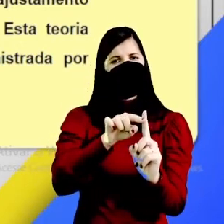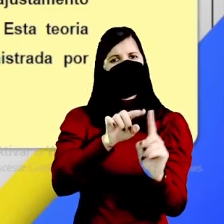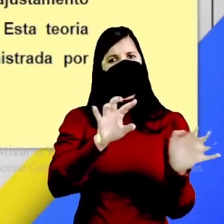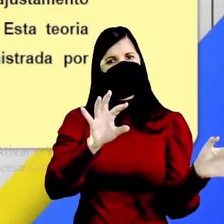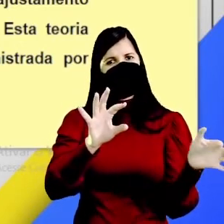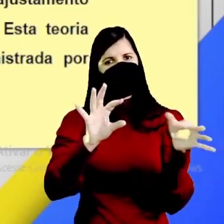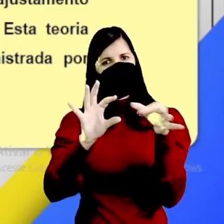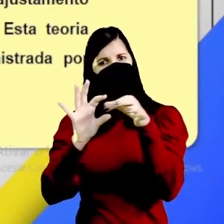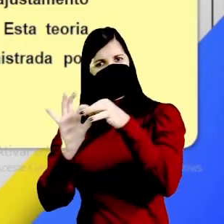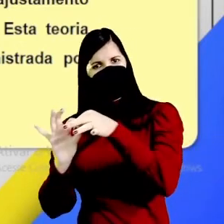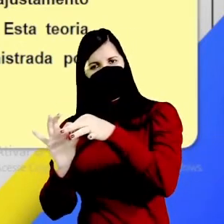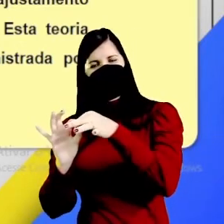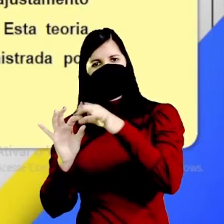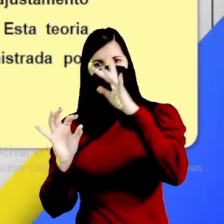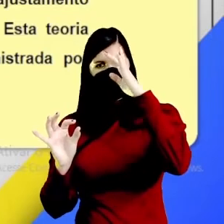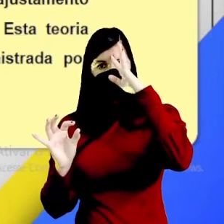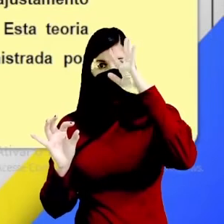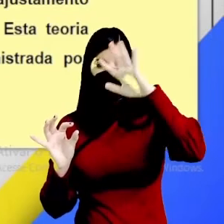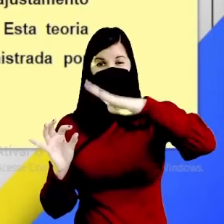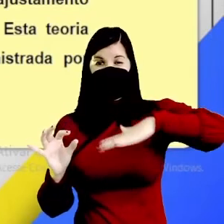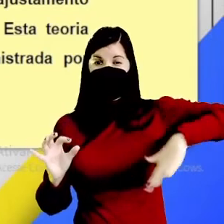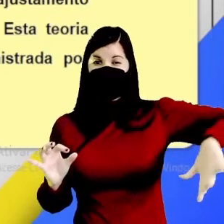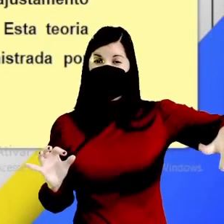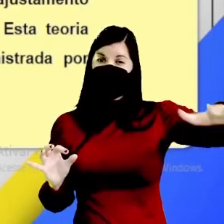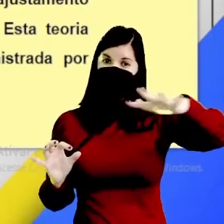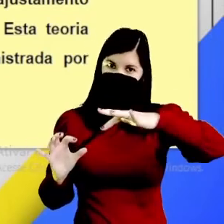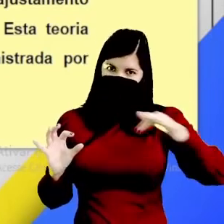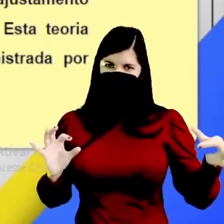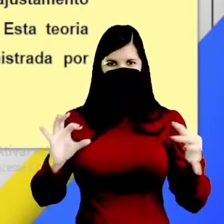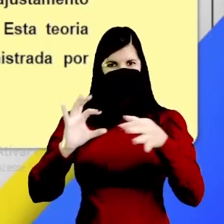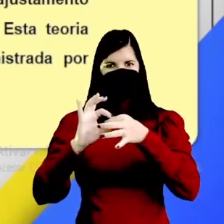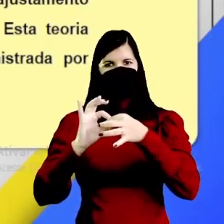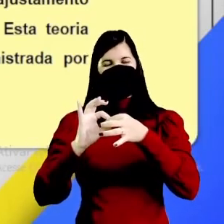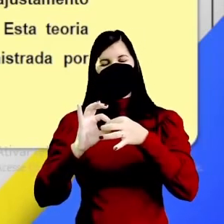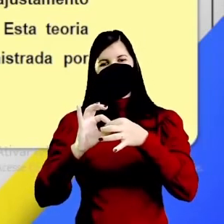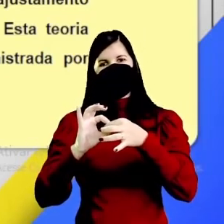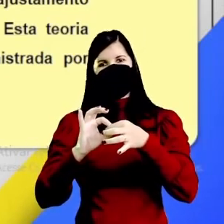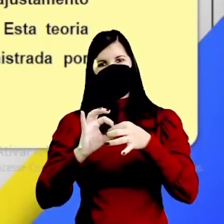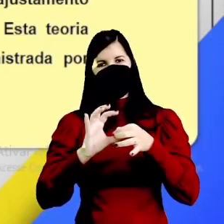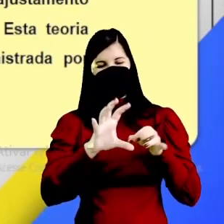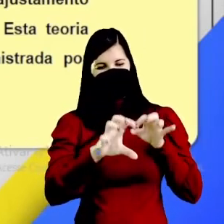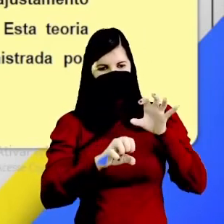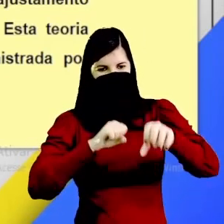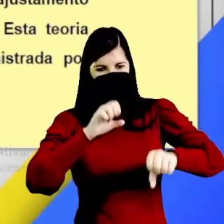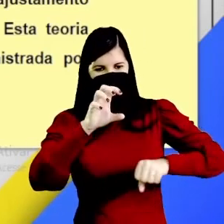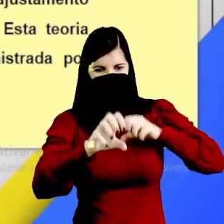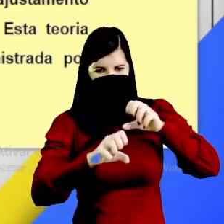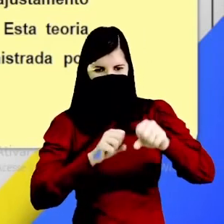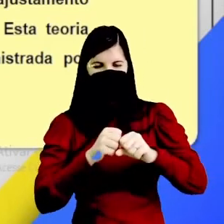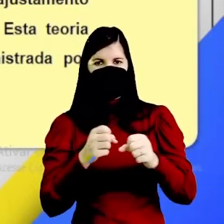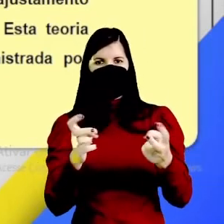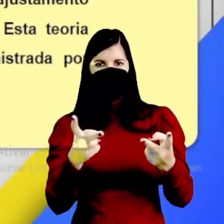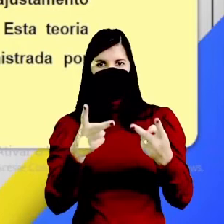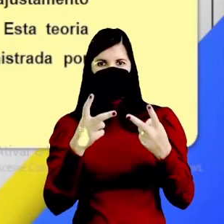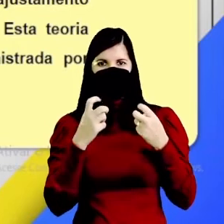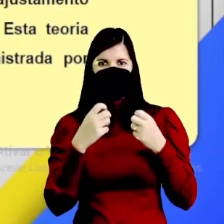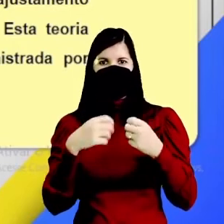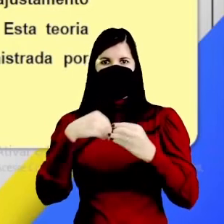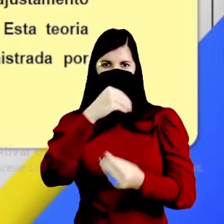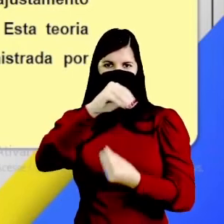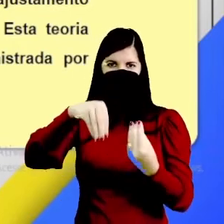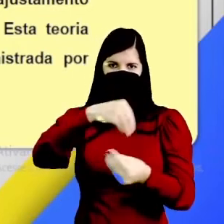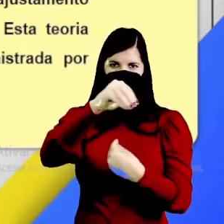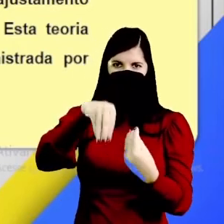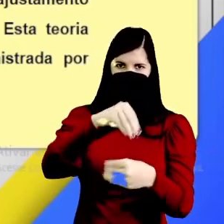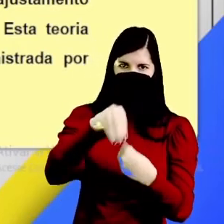de todas as teorias das diferentes escolas anteriores. Então, ele já pegou ali o que ele viu, fez ali um misturadozinho,